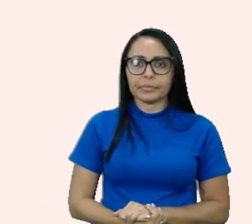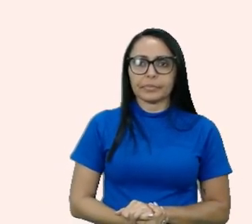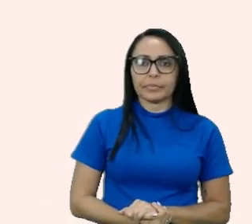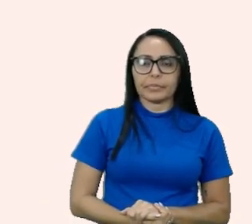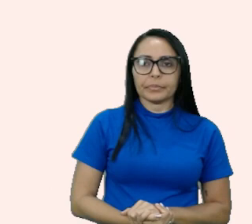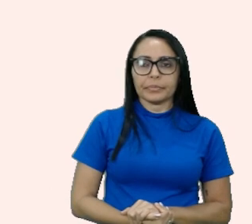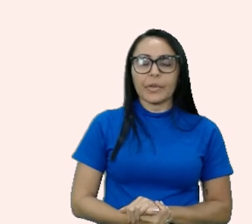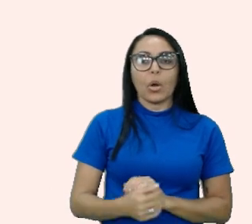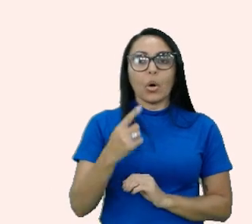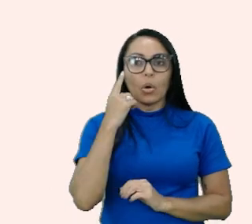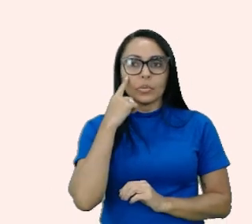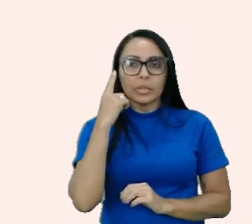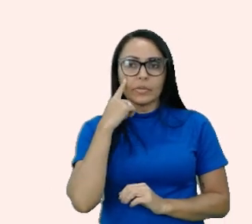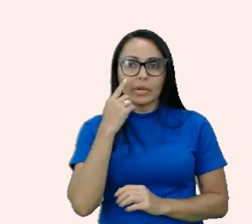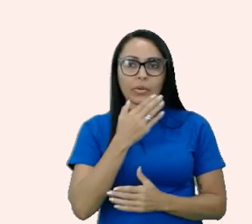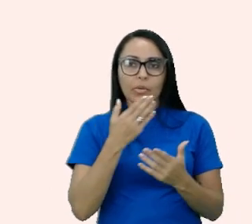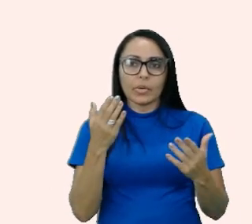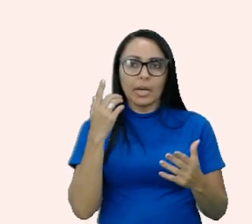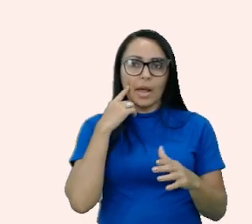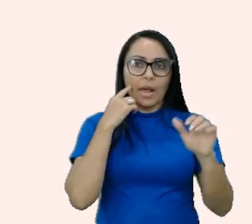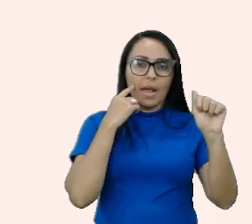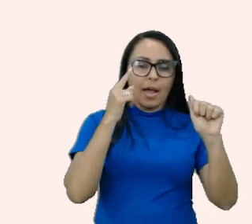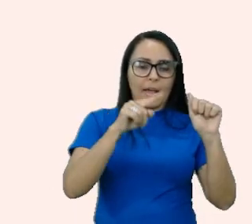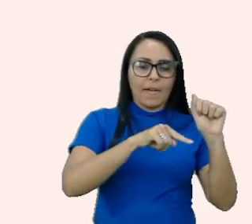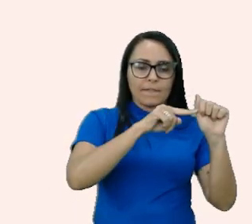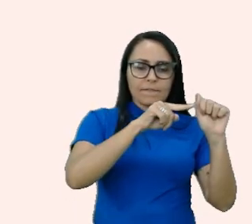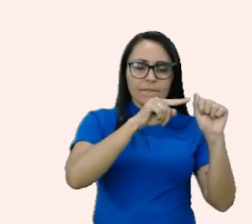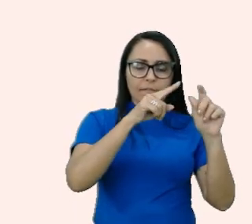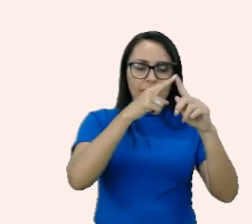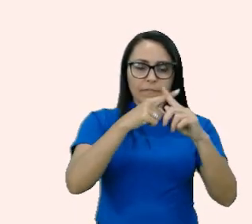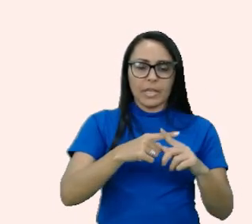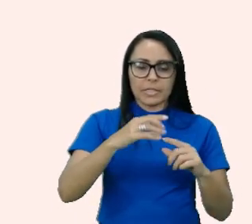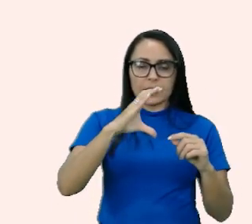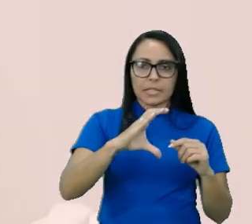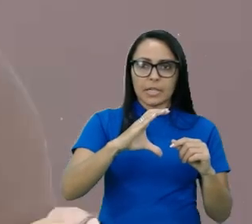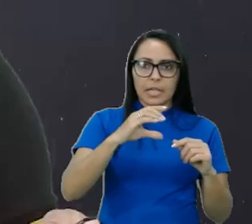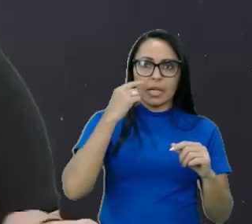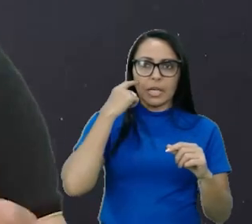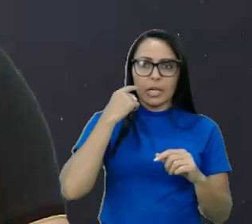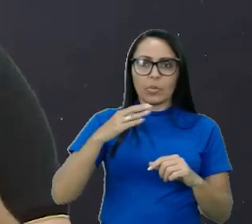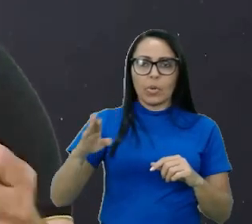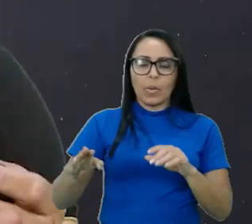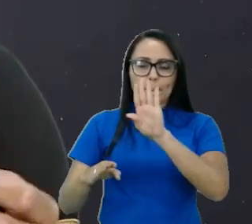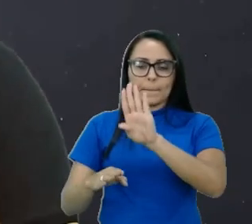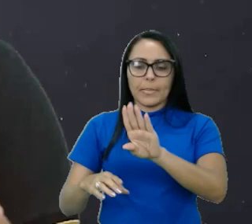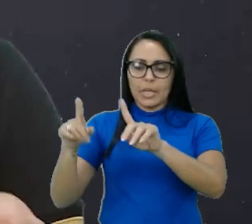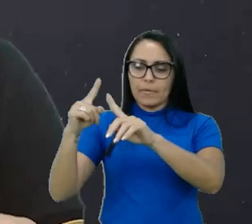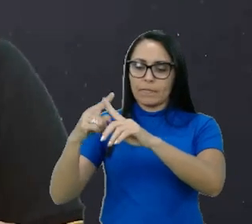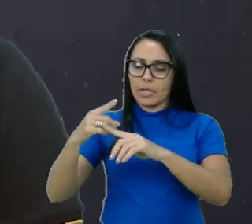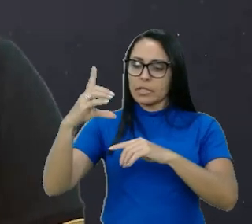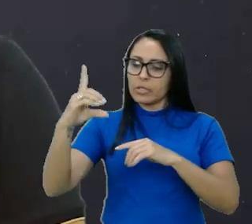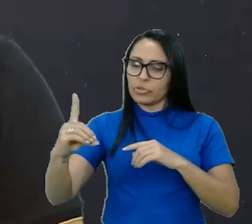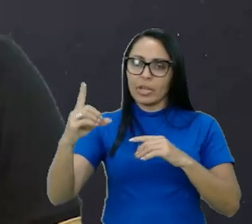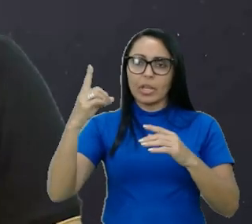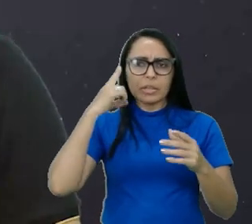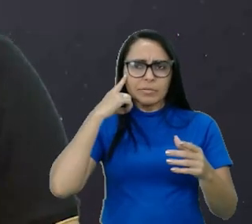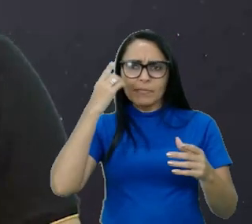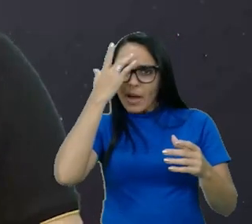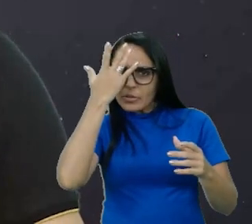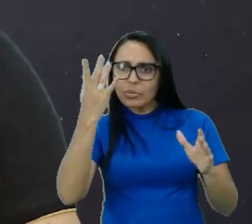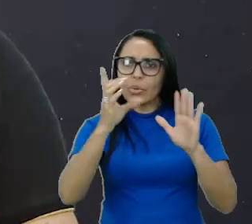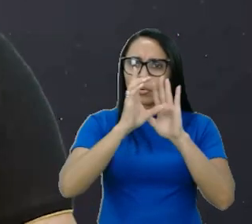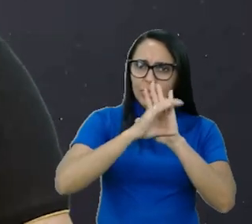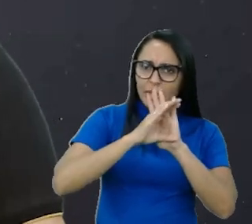meios. Olha, A vezes C igual a B vezes D. Percebeu como fica fácil? Entendendo cada um dos conceitos? Show de